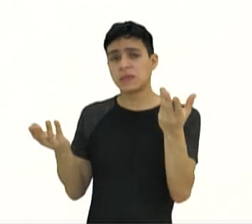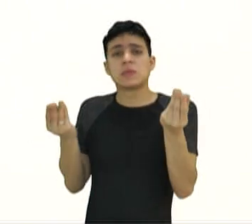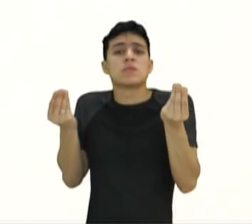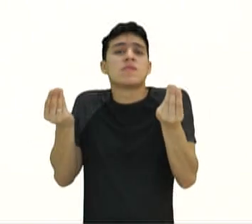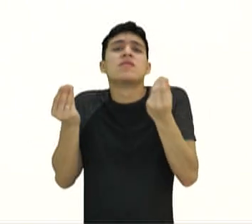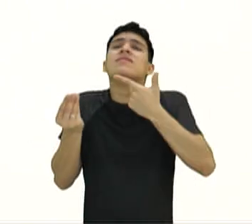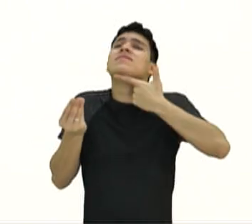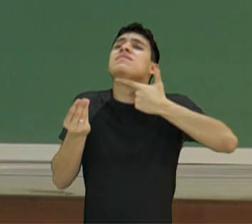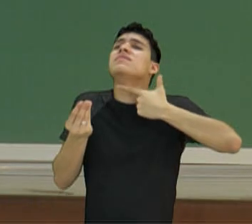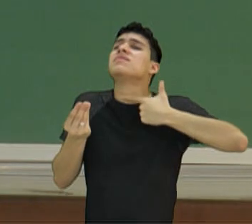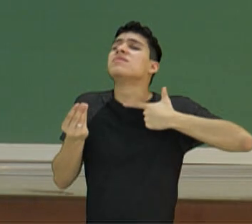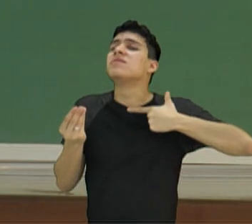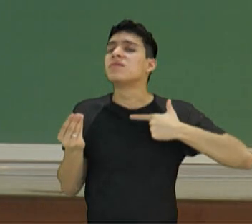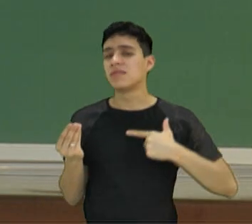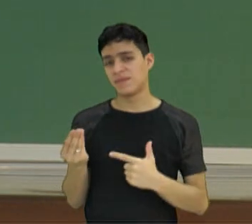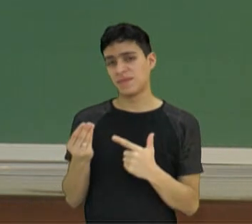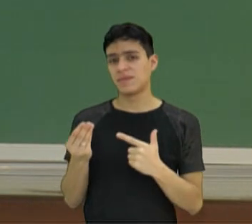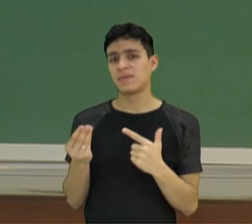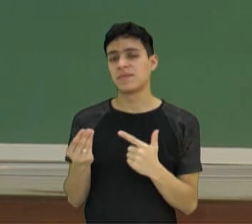queria.